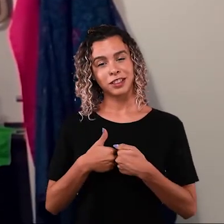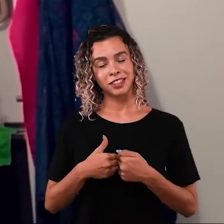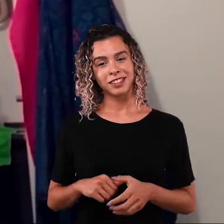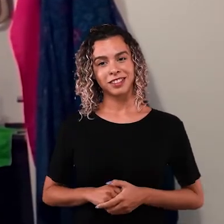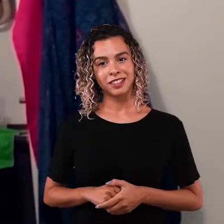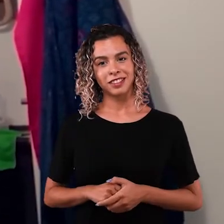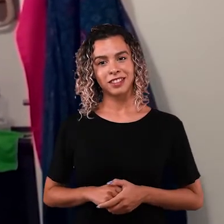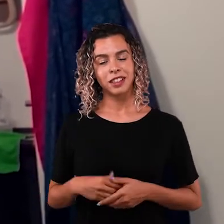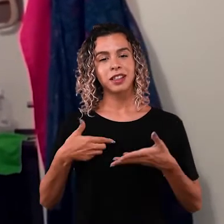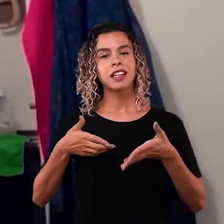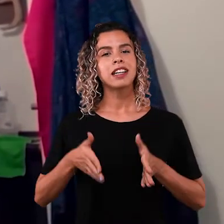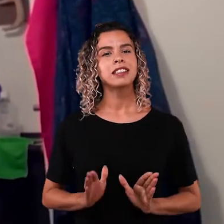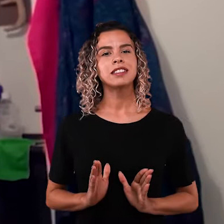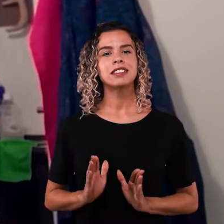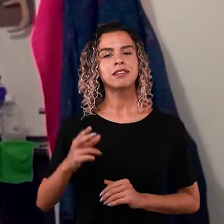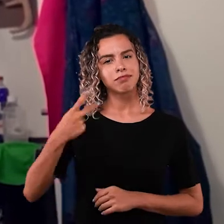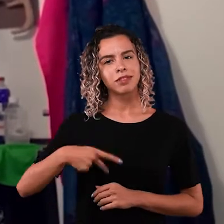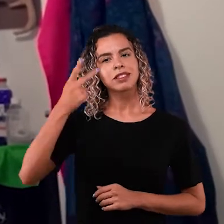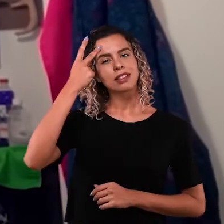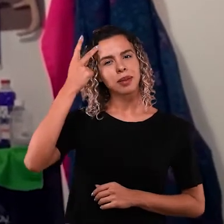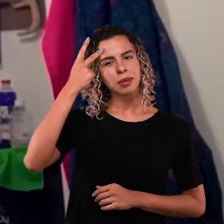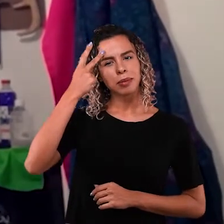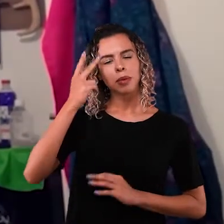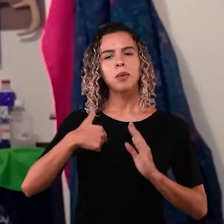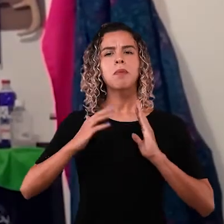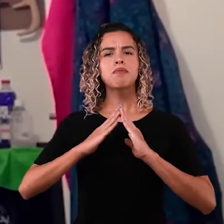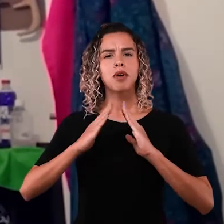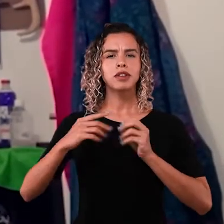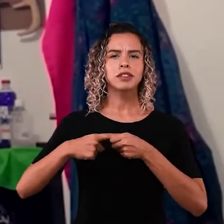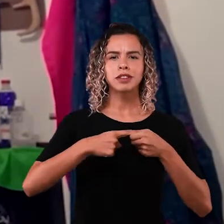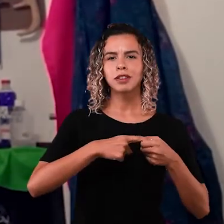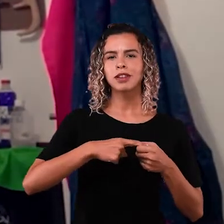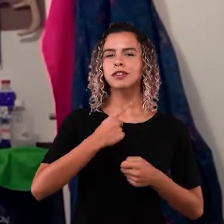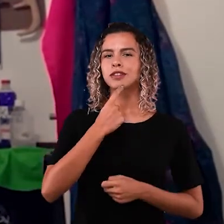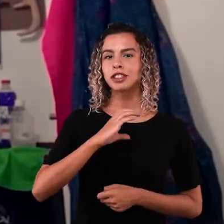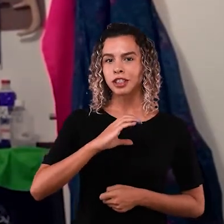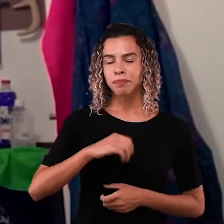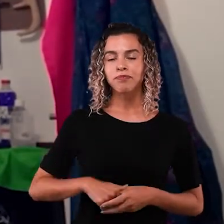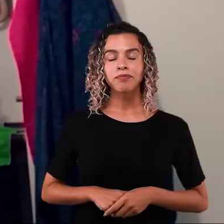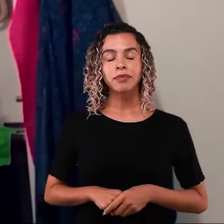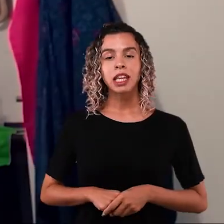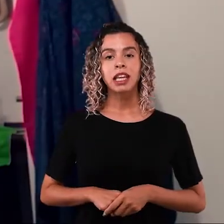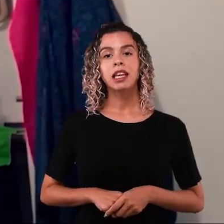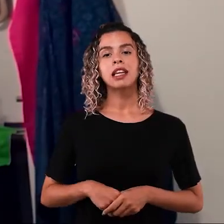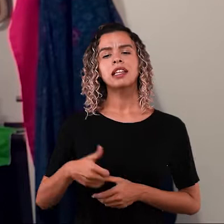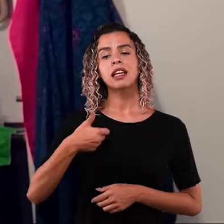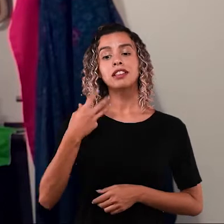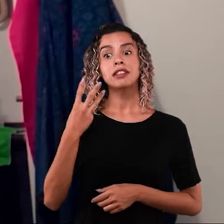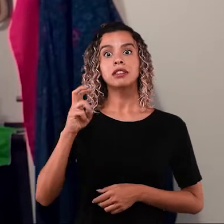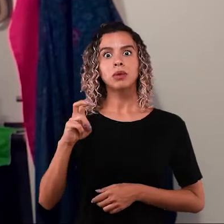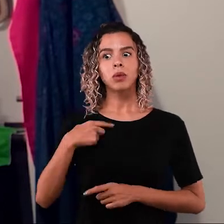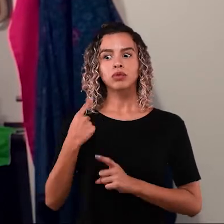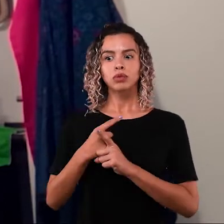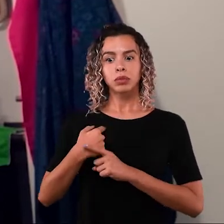autista. Sou nascido aqui em São Paulo, moro atualmente no interior, em Cotia, e aos 35 anos